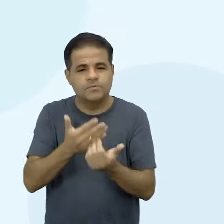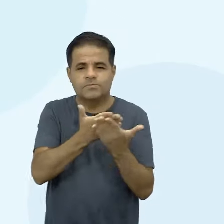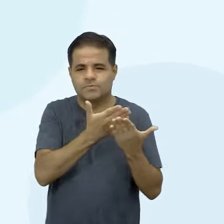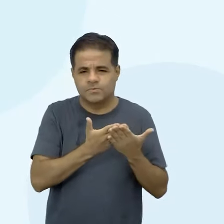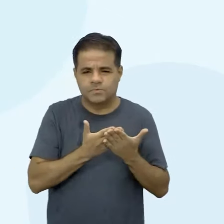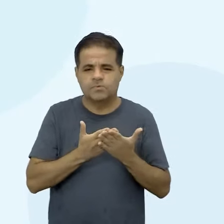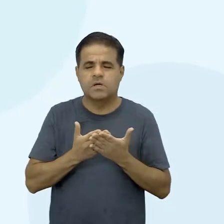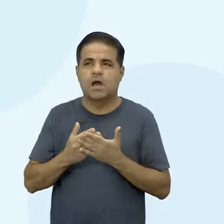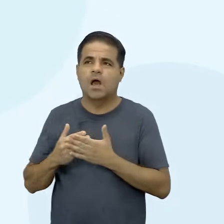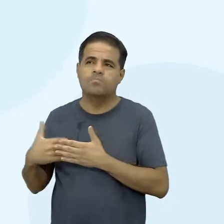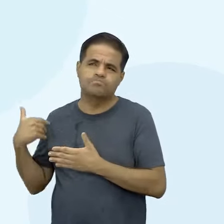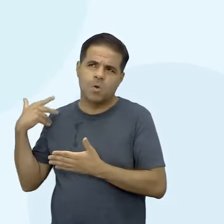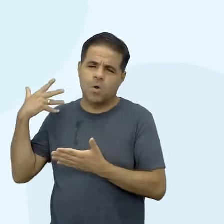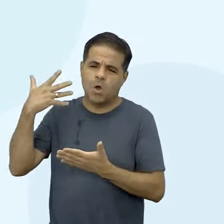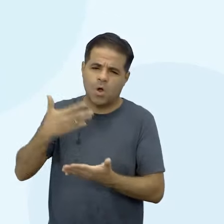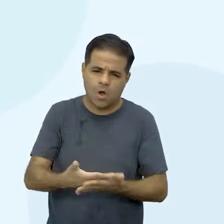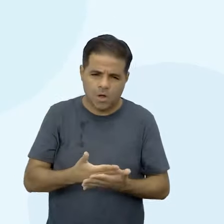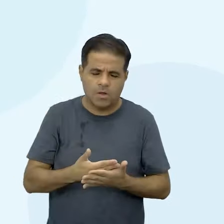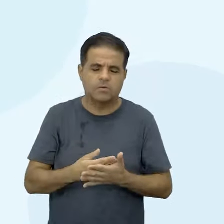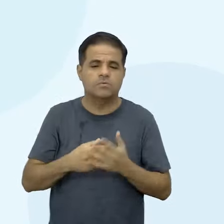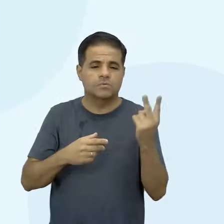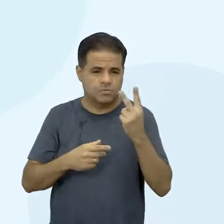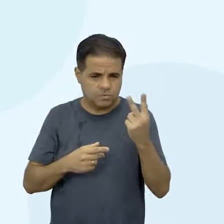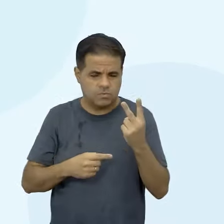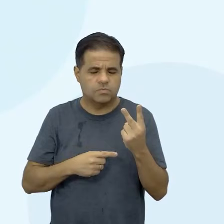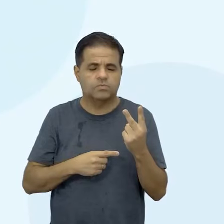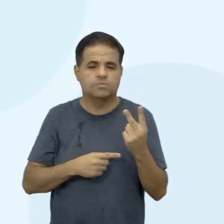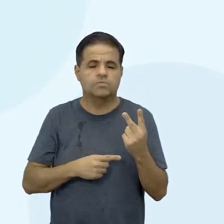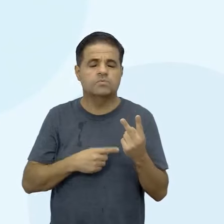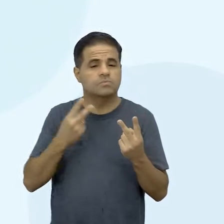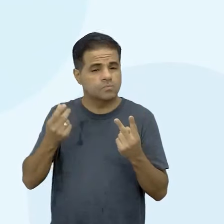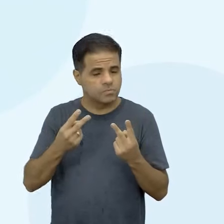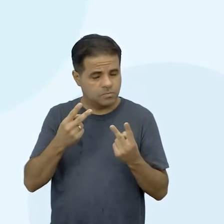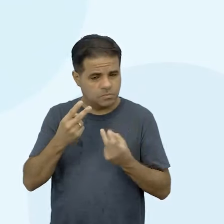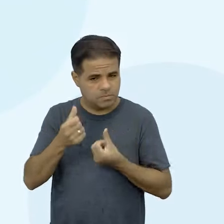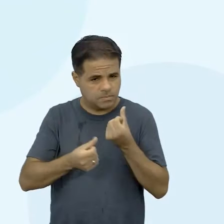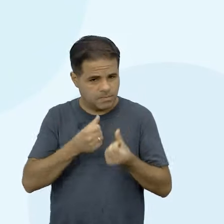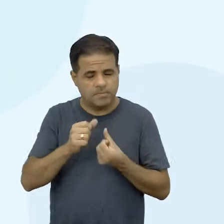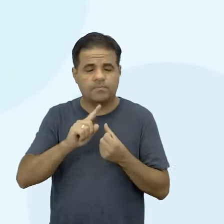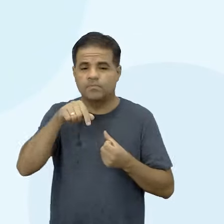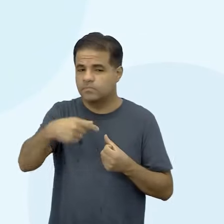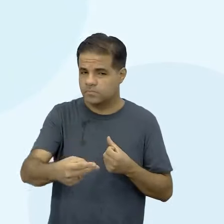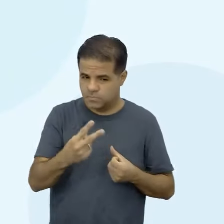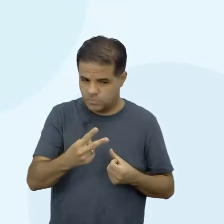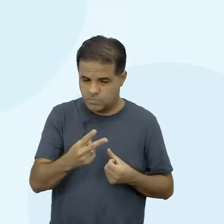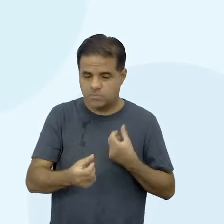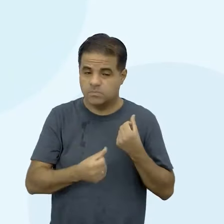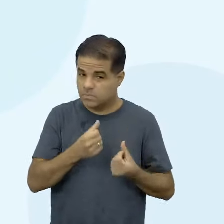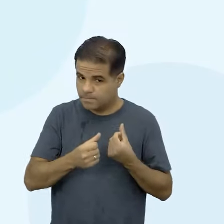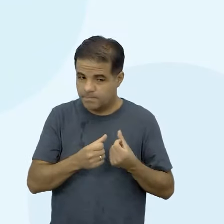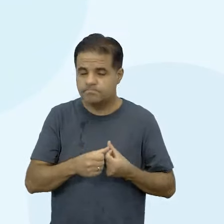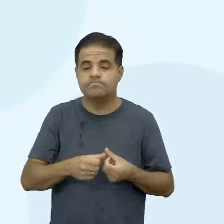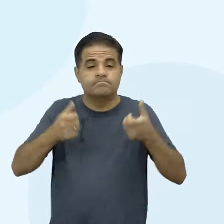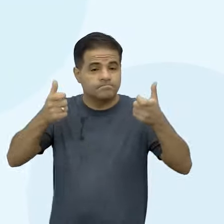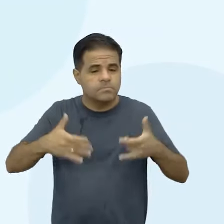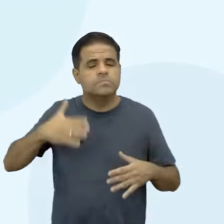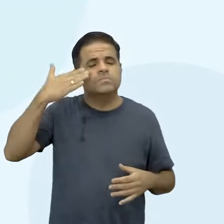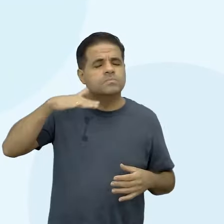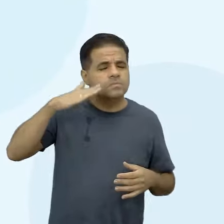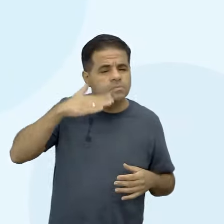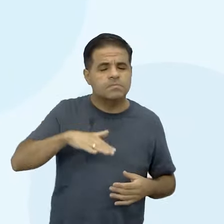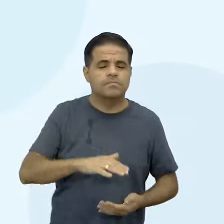longo do ano, 2 no primeiro semestre e 2 no segundo semestre, tá bom? Então, para a gente